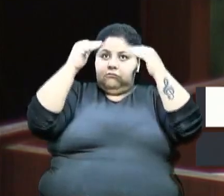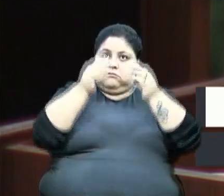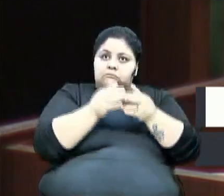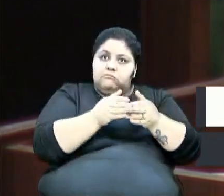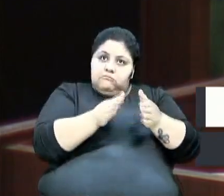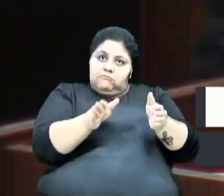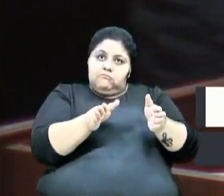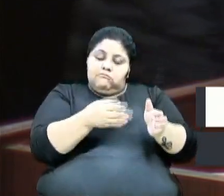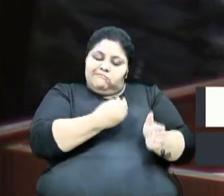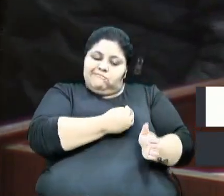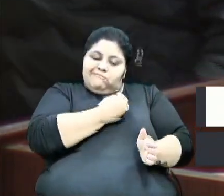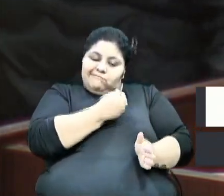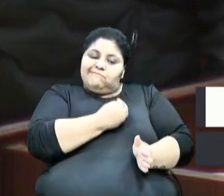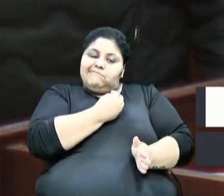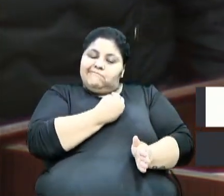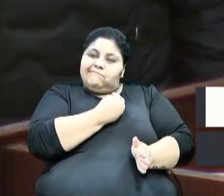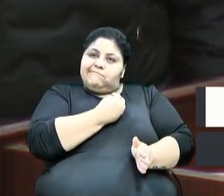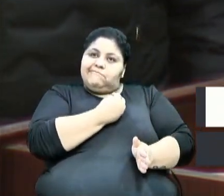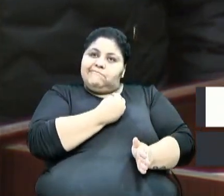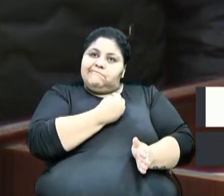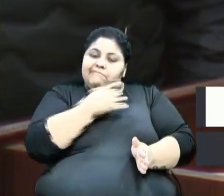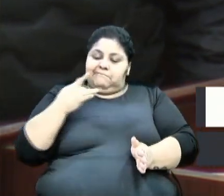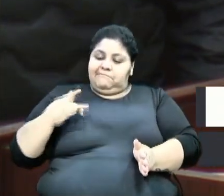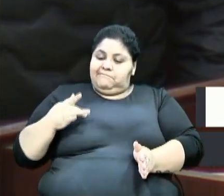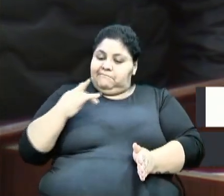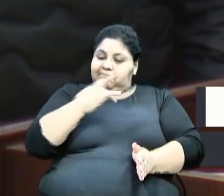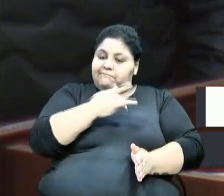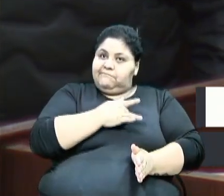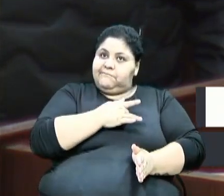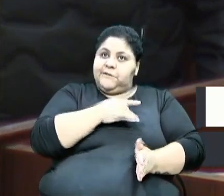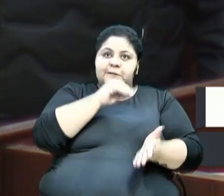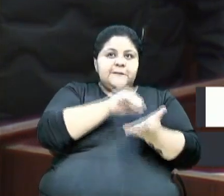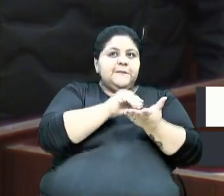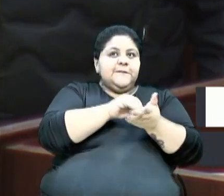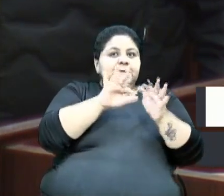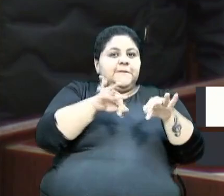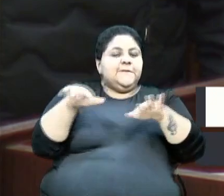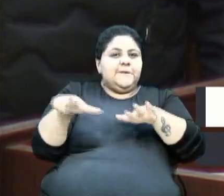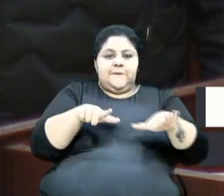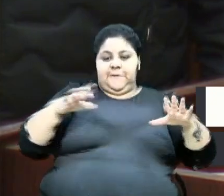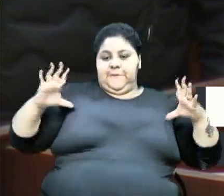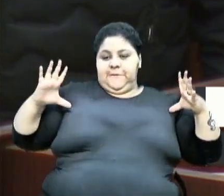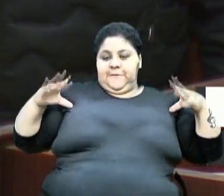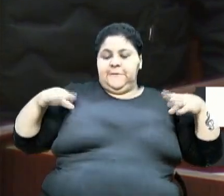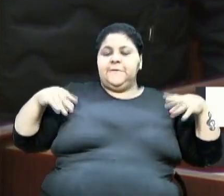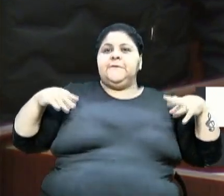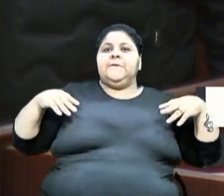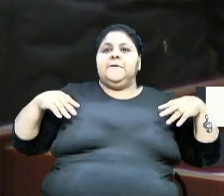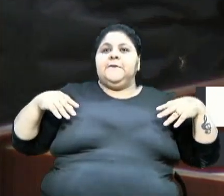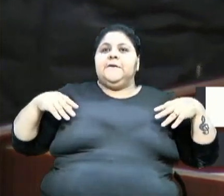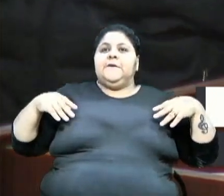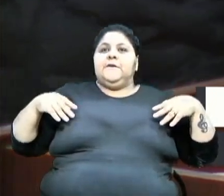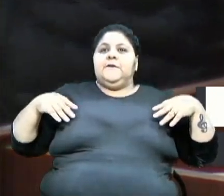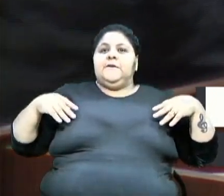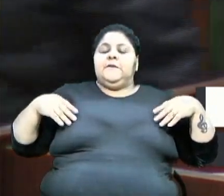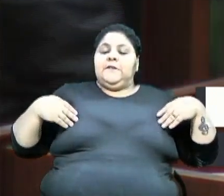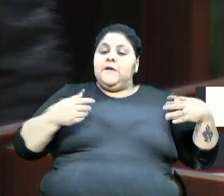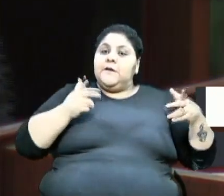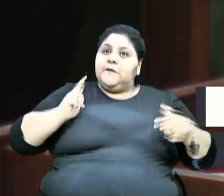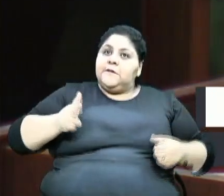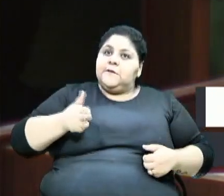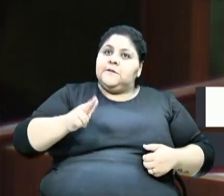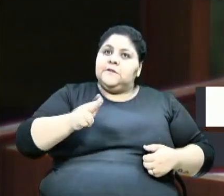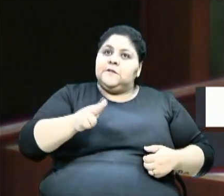da nossa vida pessoal, nossa saúde, sem final de semana, feriados, assumindo a irresponsabilidade